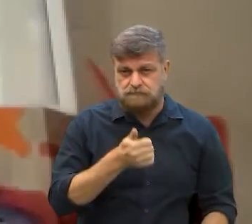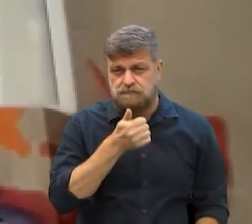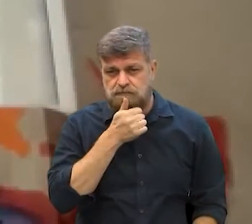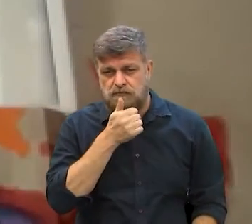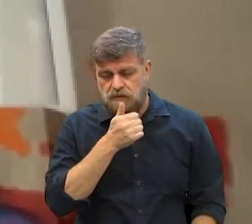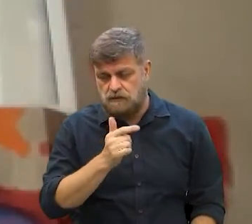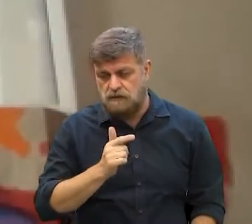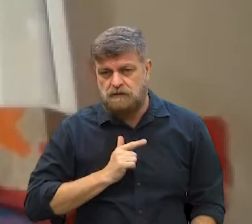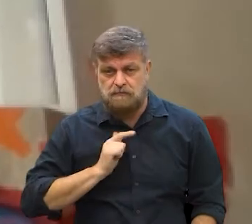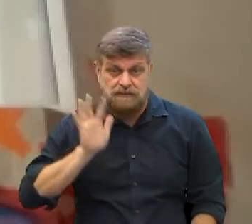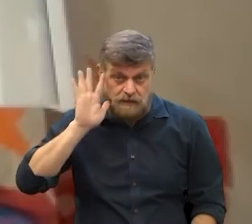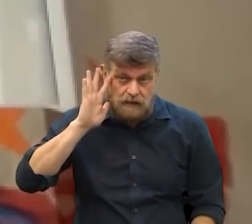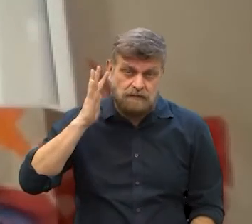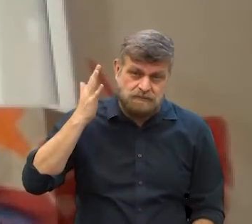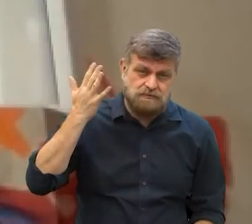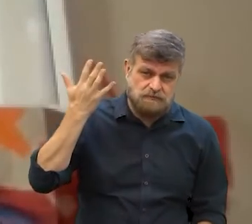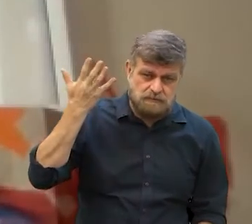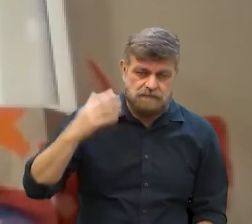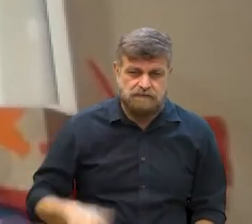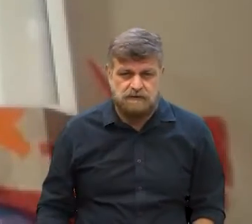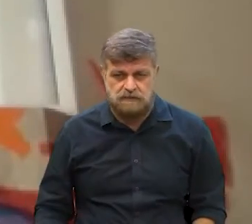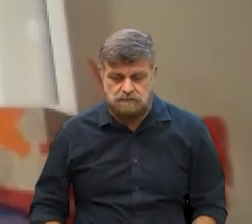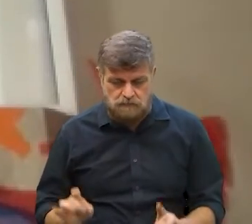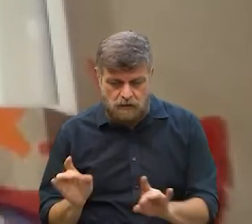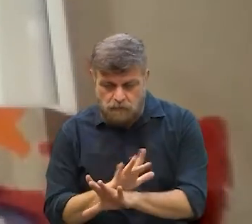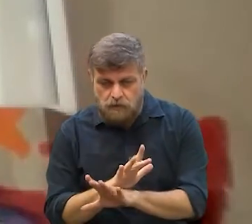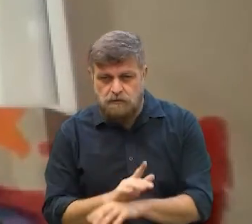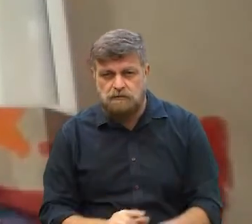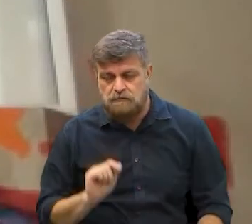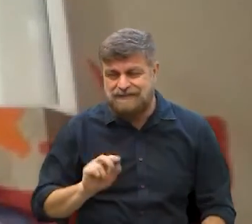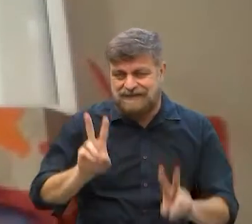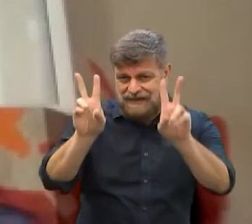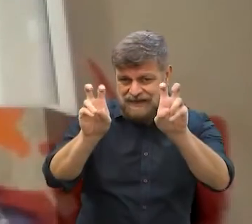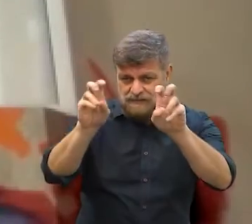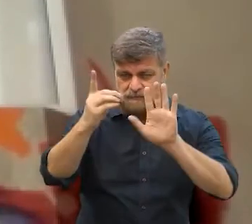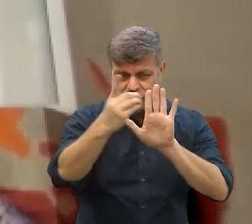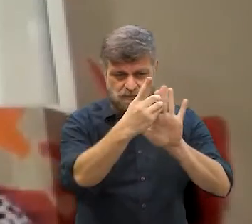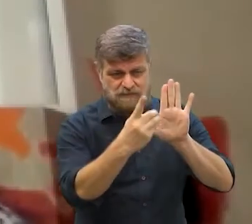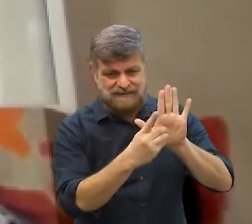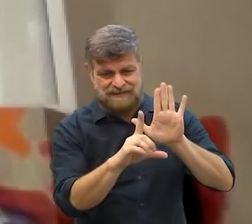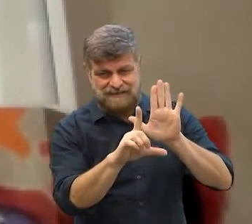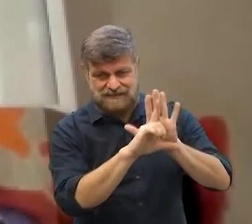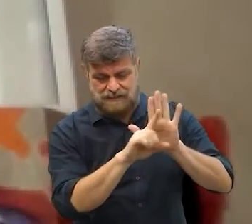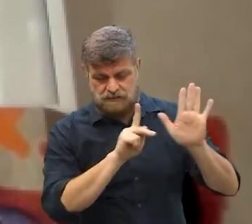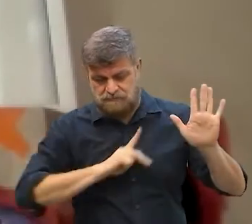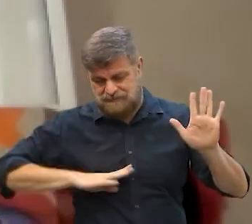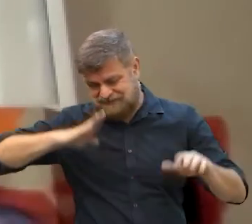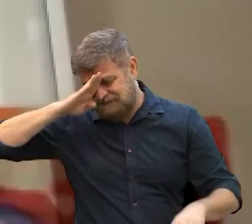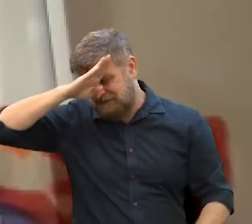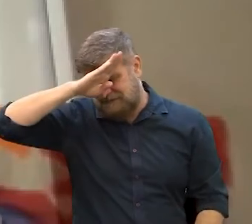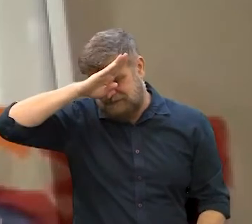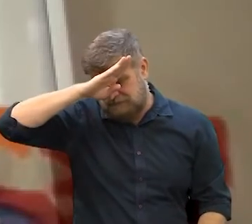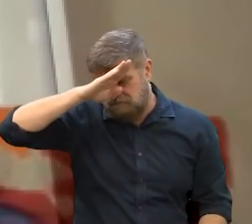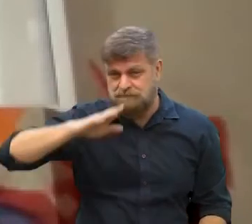ainda, né, até resolvermos definitivamente essa questão do decreto do presidente